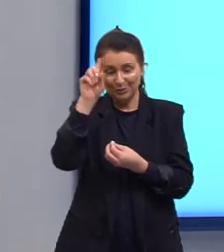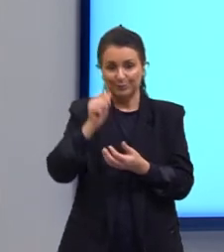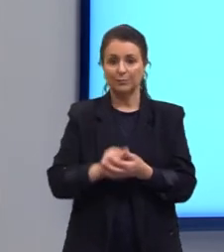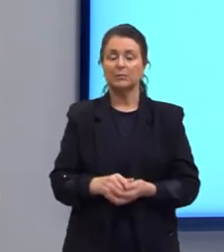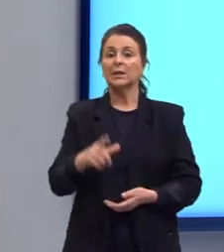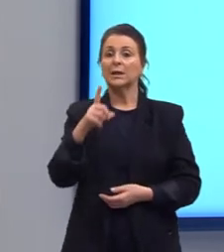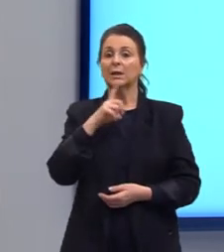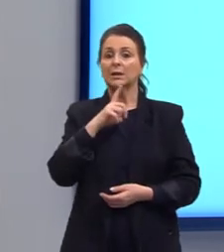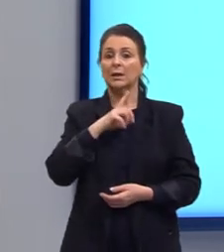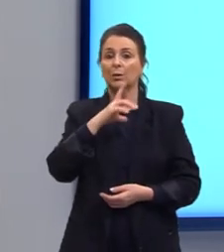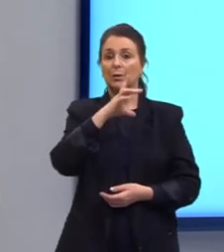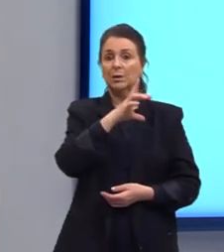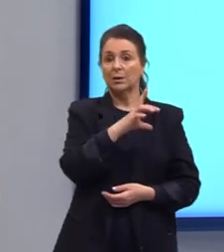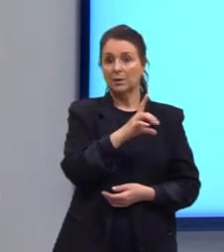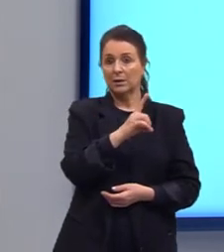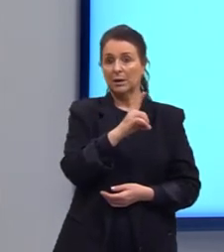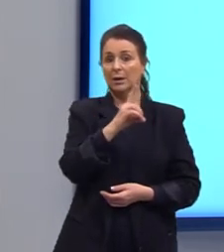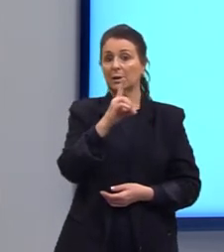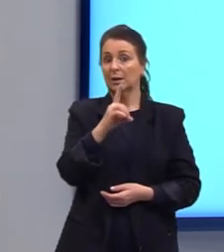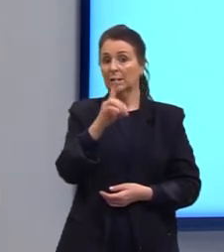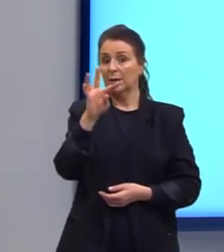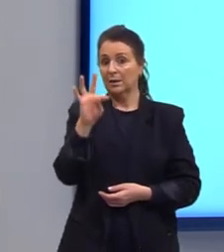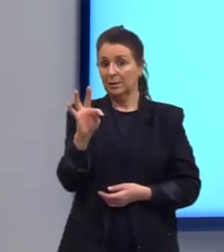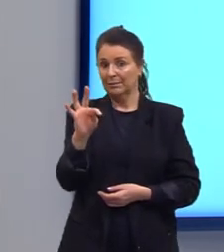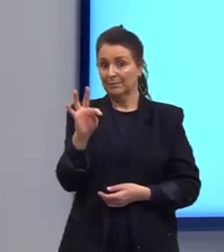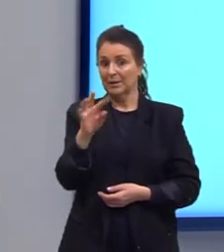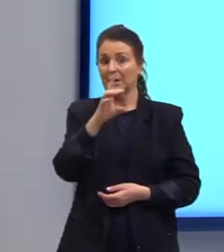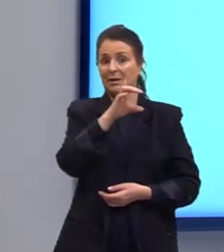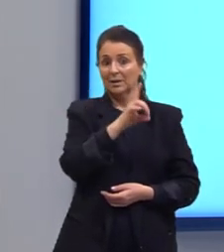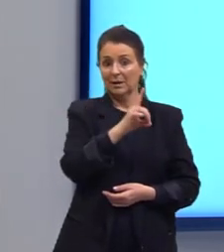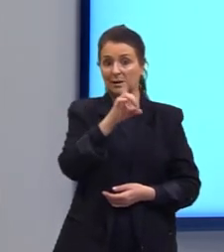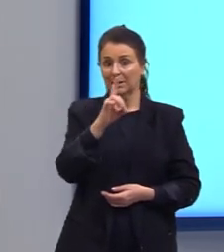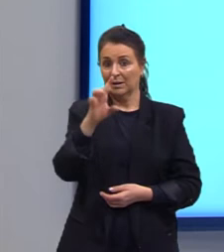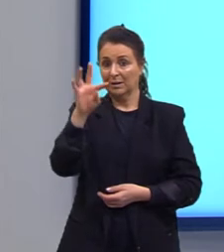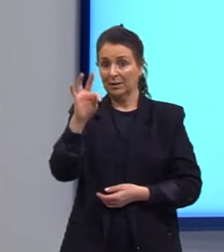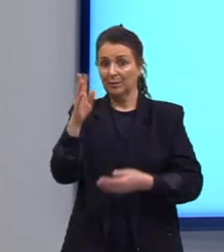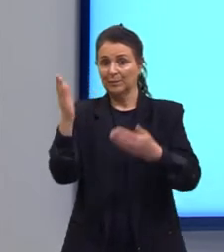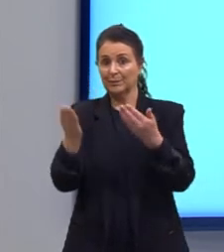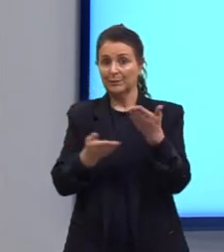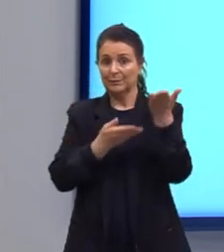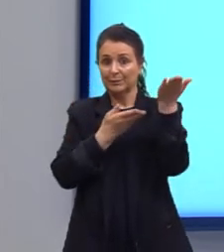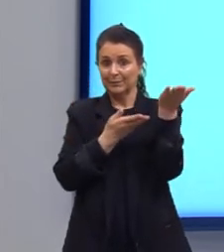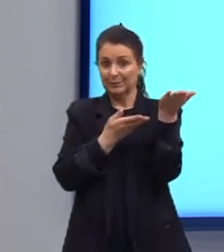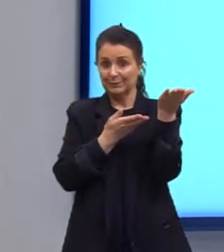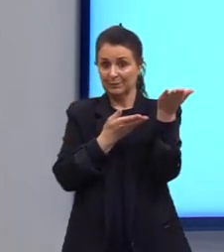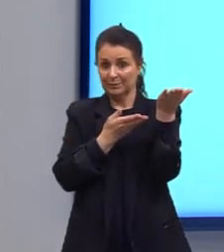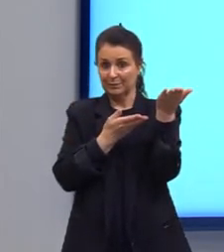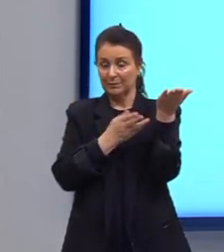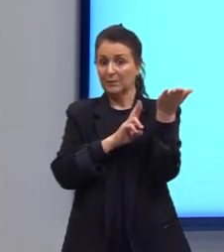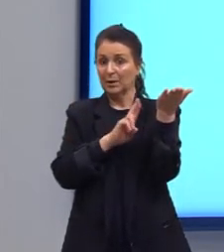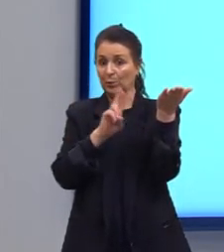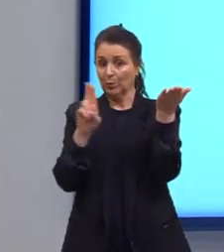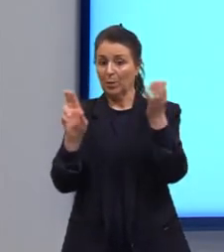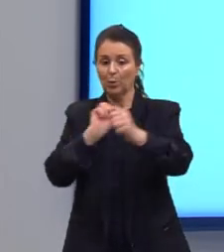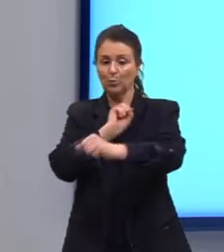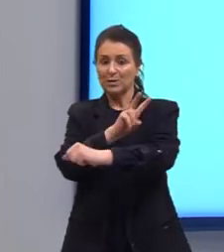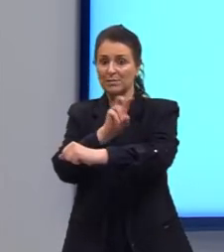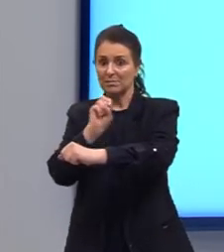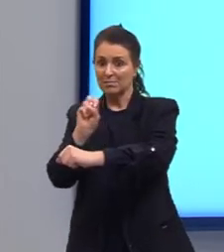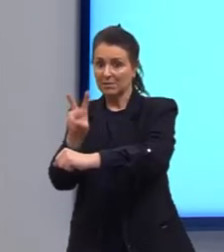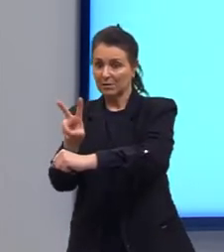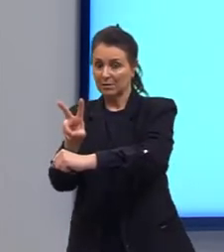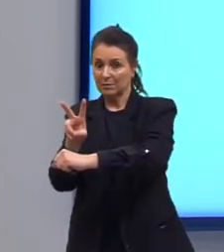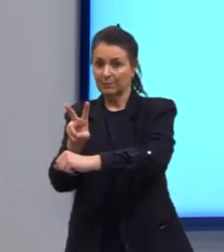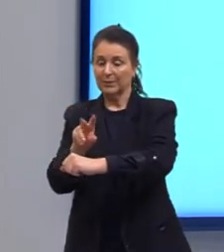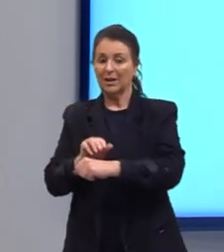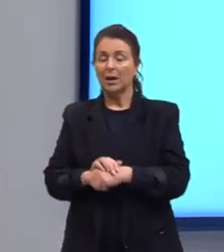né o DDT tá que é o de cloro de fenil tricloretano que é um inseticida que